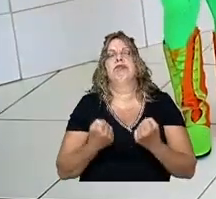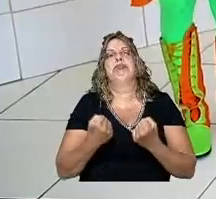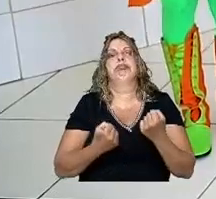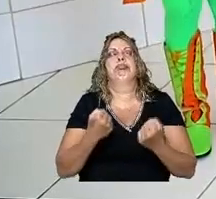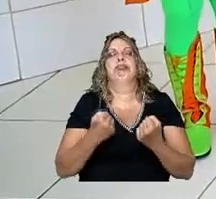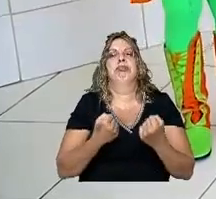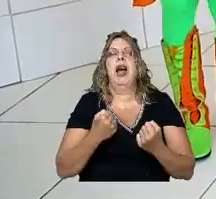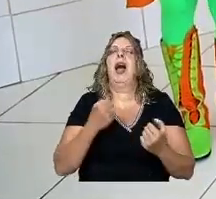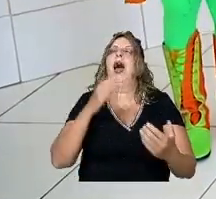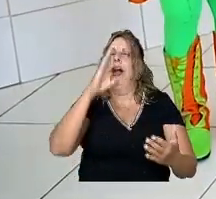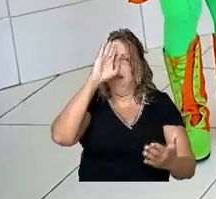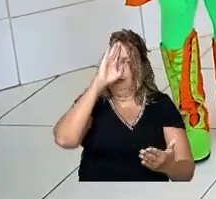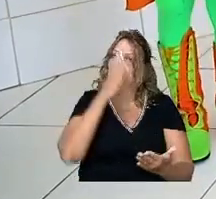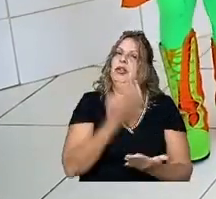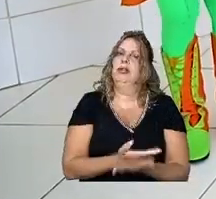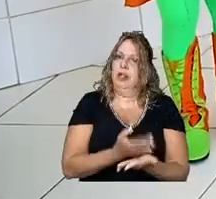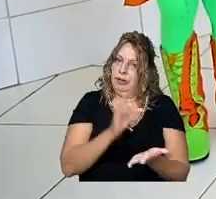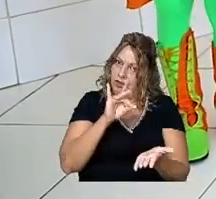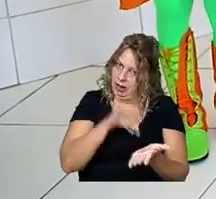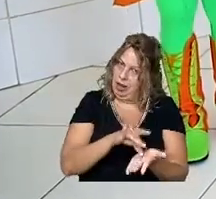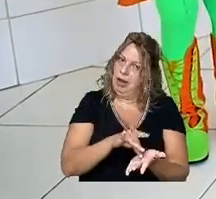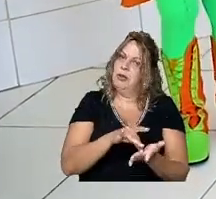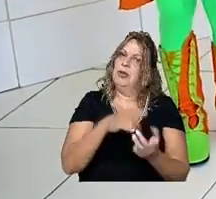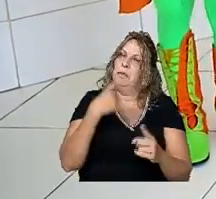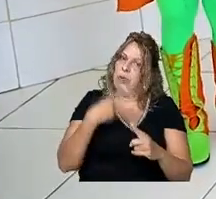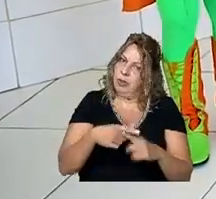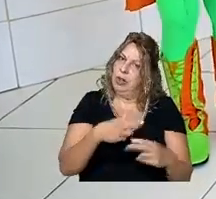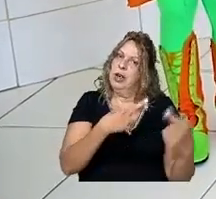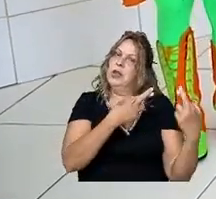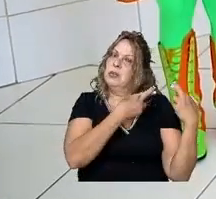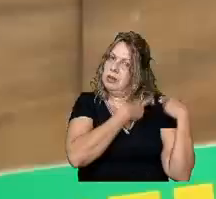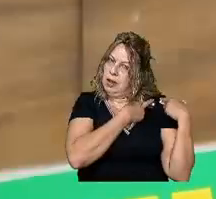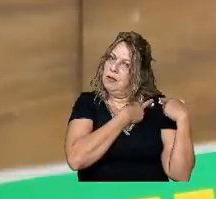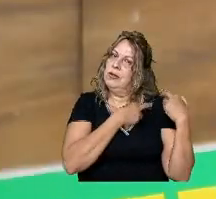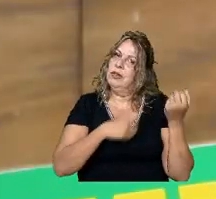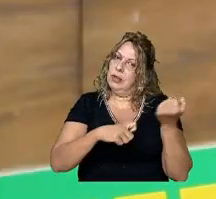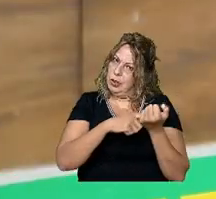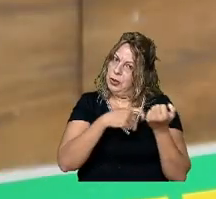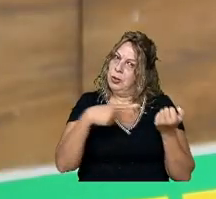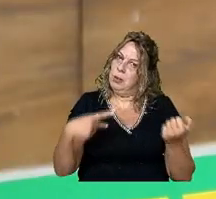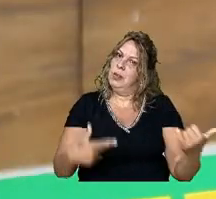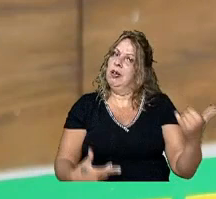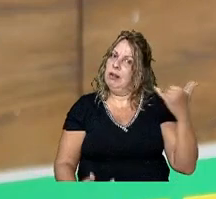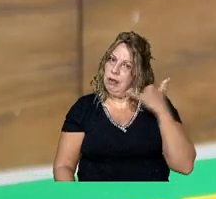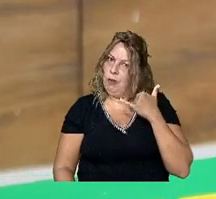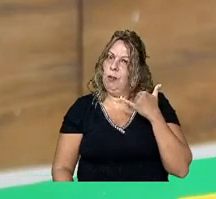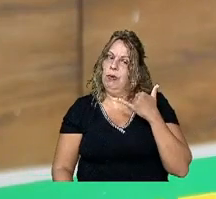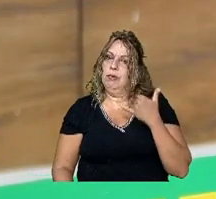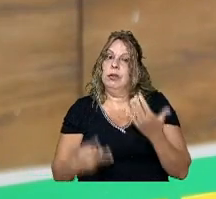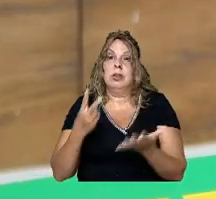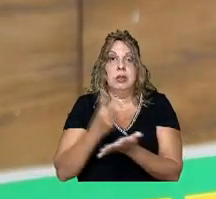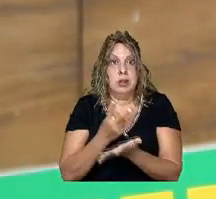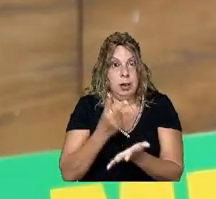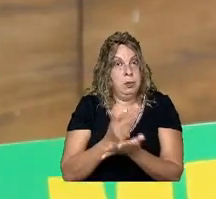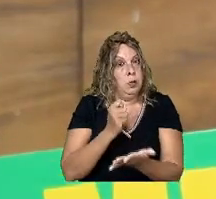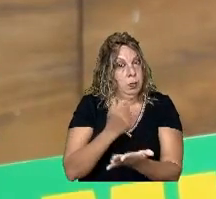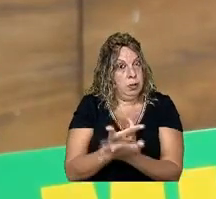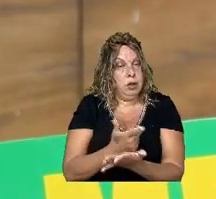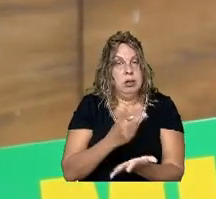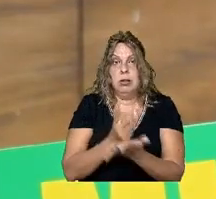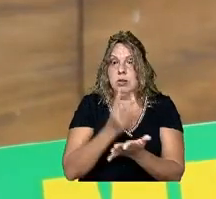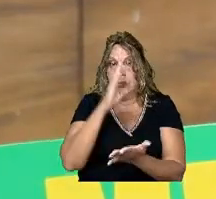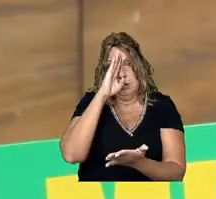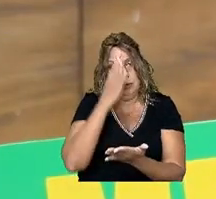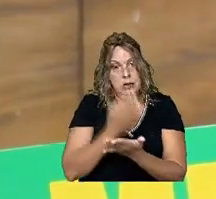nesse momento eu acreditei, porque era realmente o pessoal de lá, de vocês, que tava ligando. Sempre comprei o Caju Cap, sempre acreditei. E